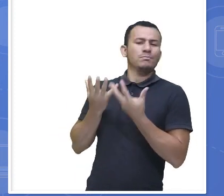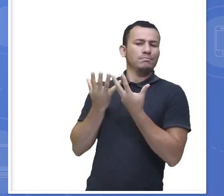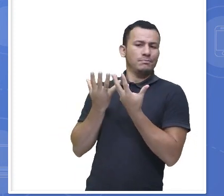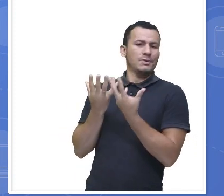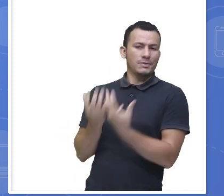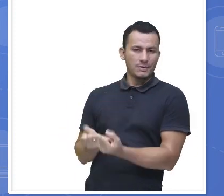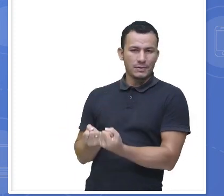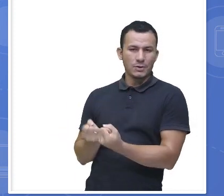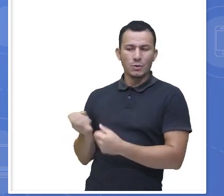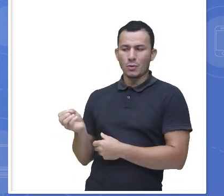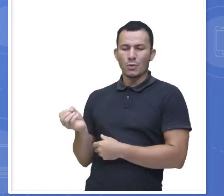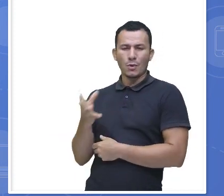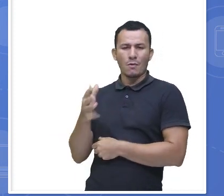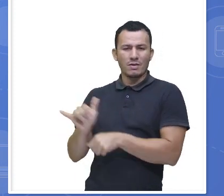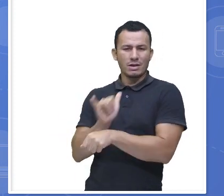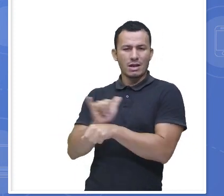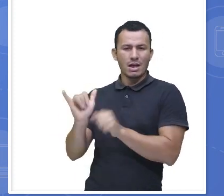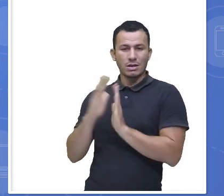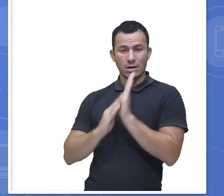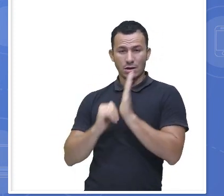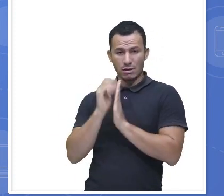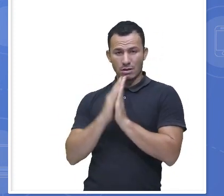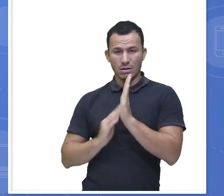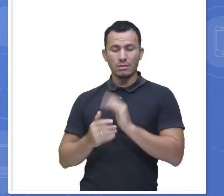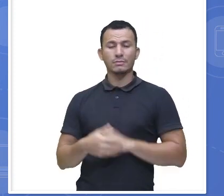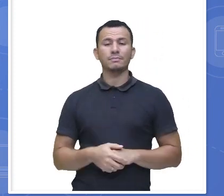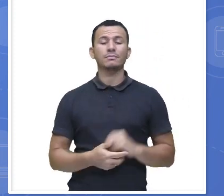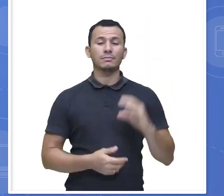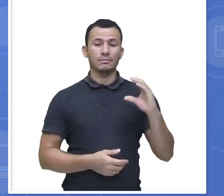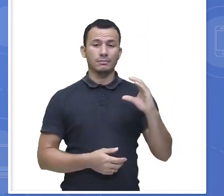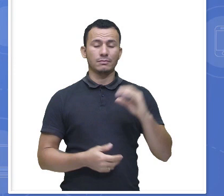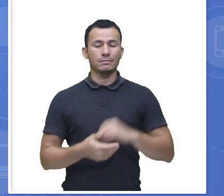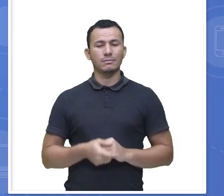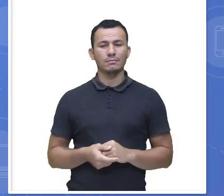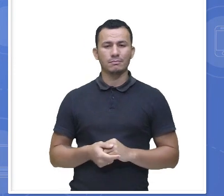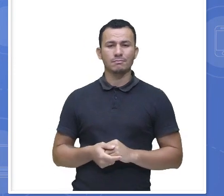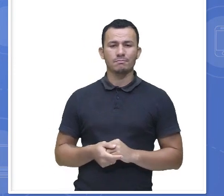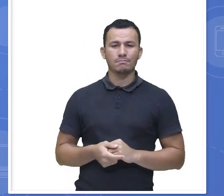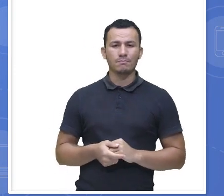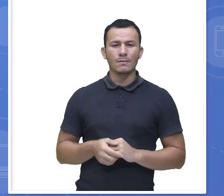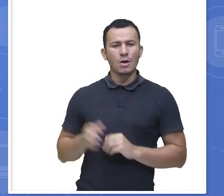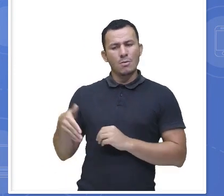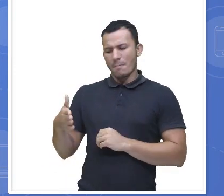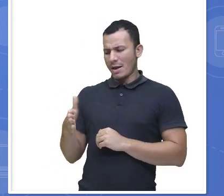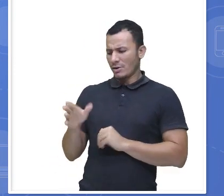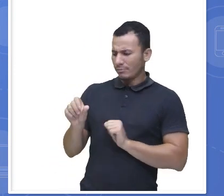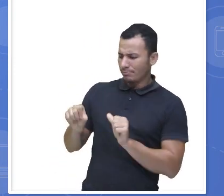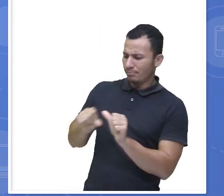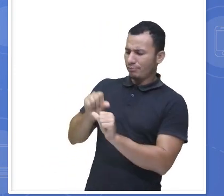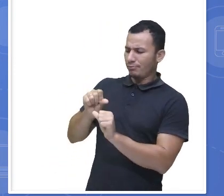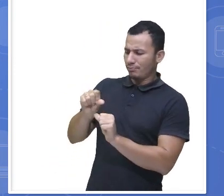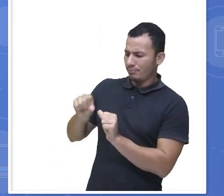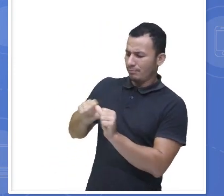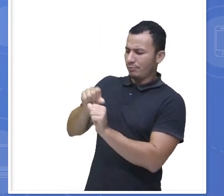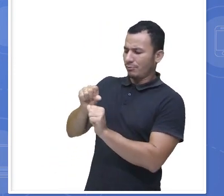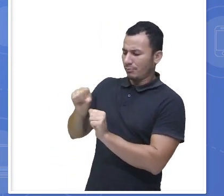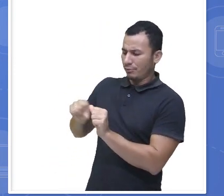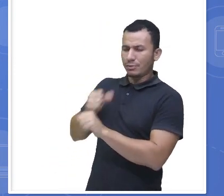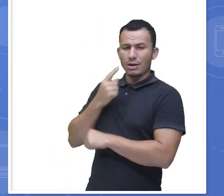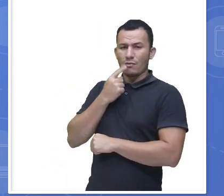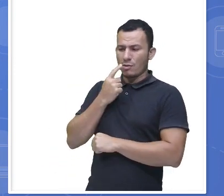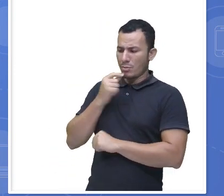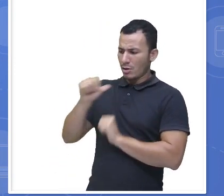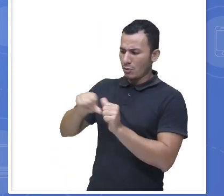uma nova técnica de pintura. Letra C, a mudança na cor do peixe que de encarnado passa